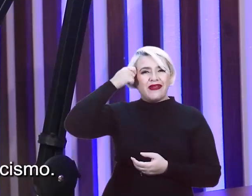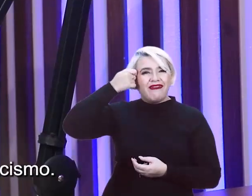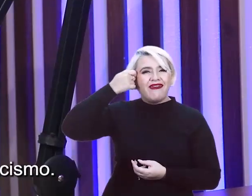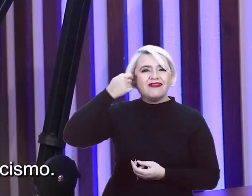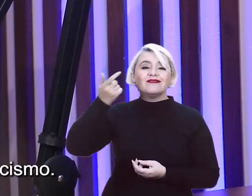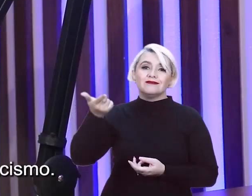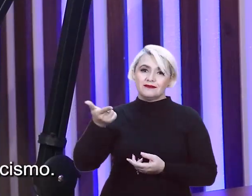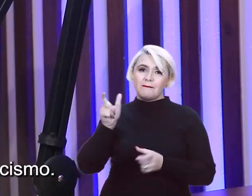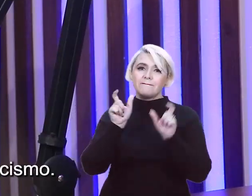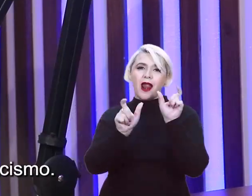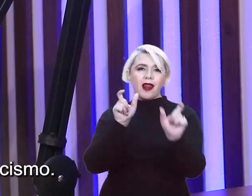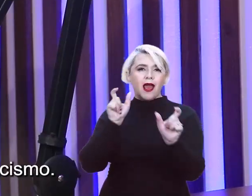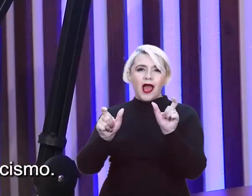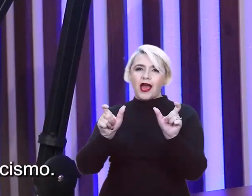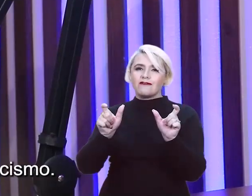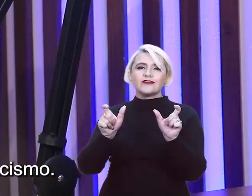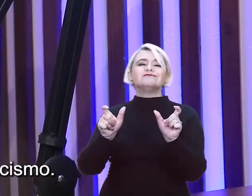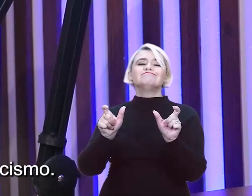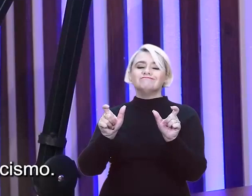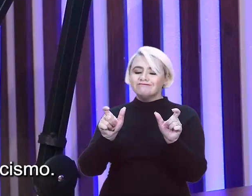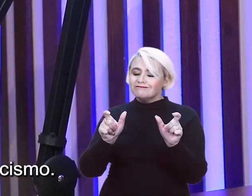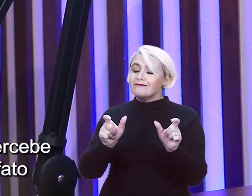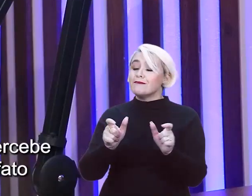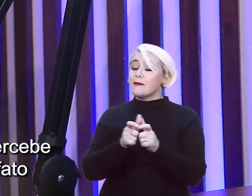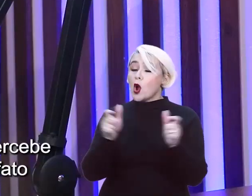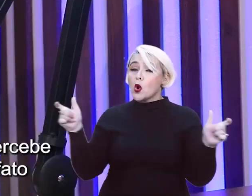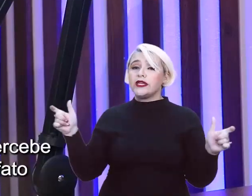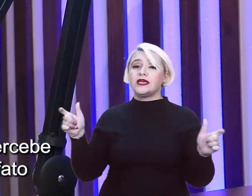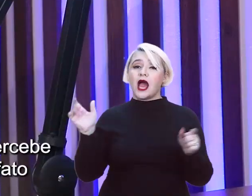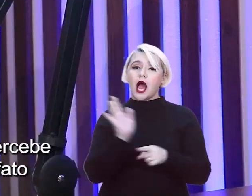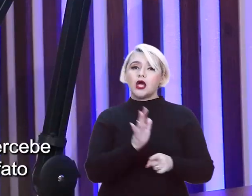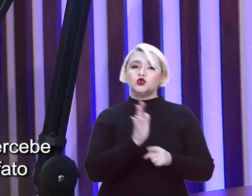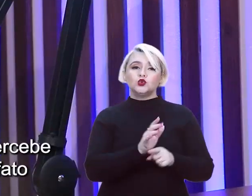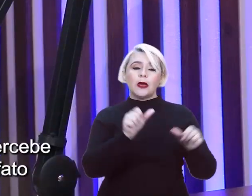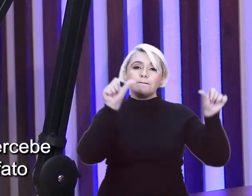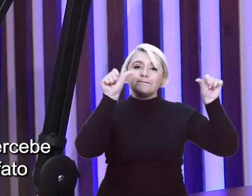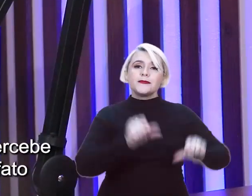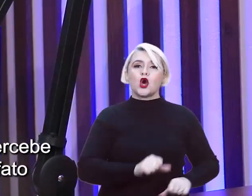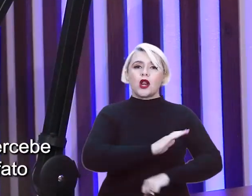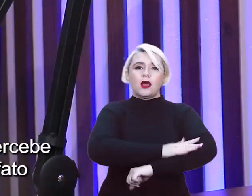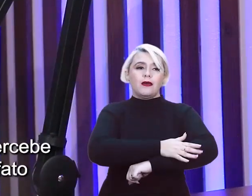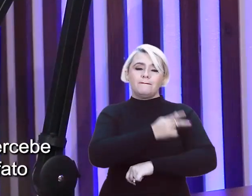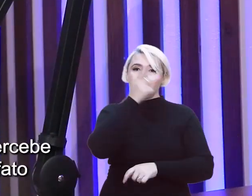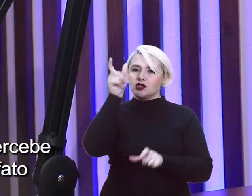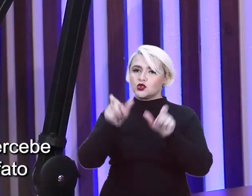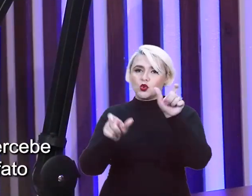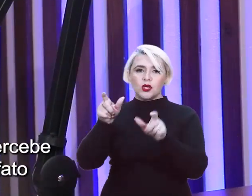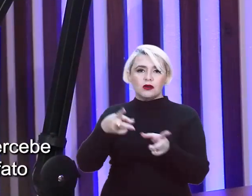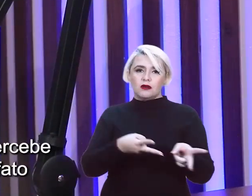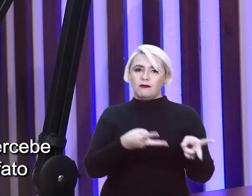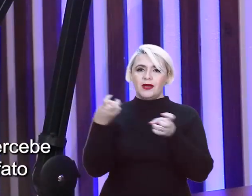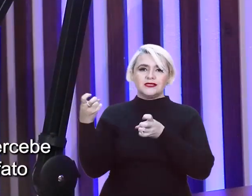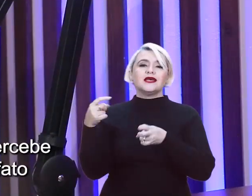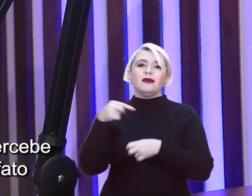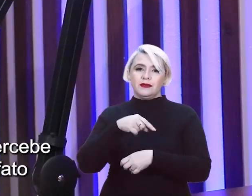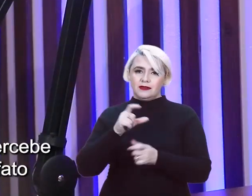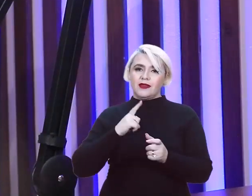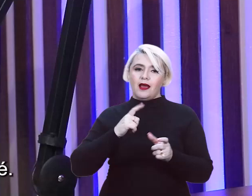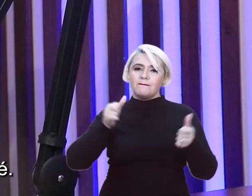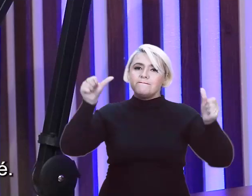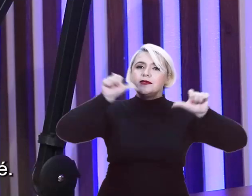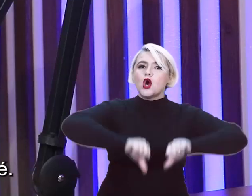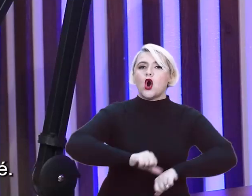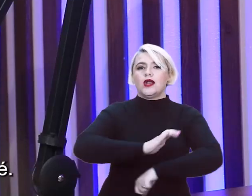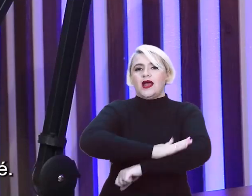ela é a grande alimentadora do racismo, e é óbvio que muita gente não percebe que certas palavras estão, de